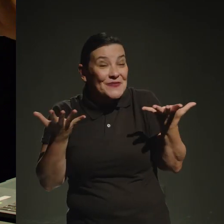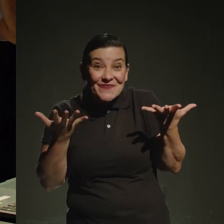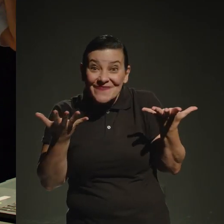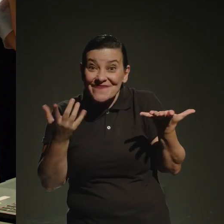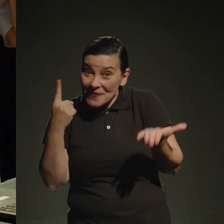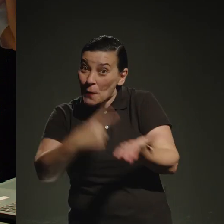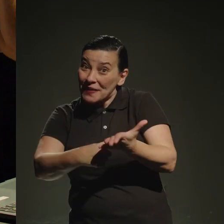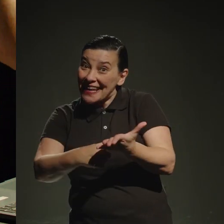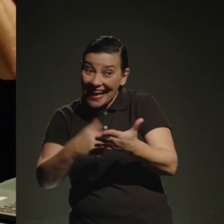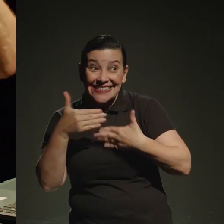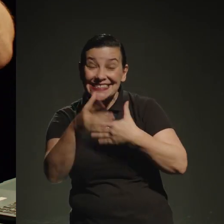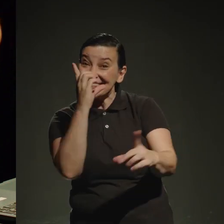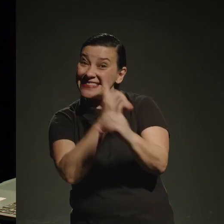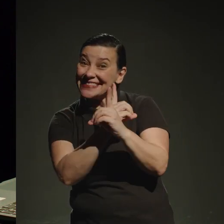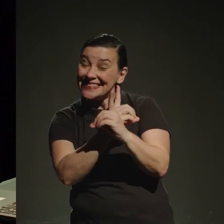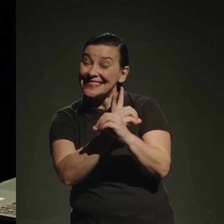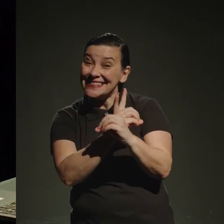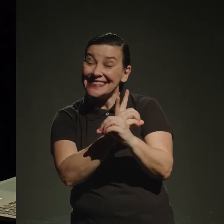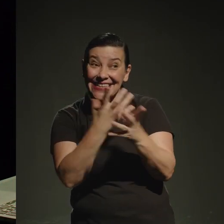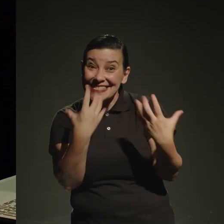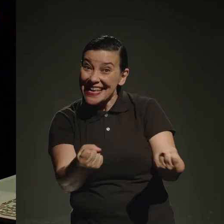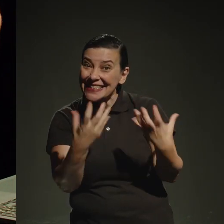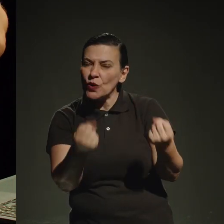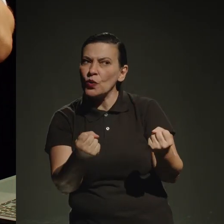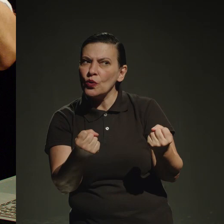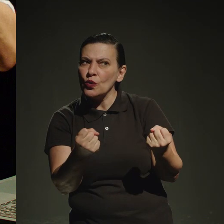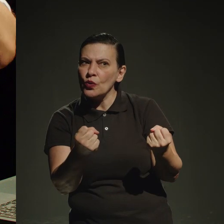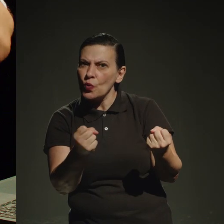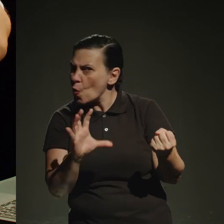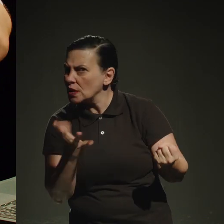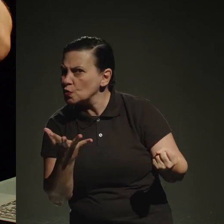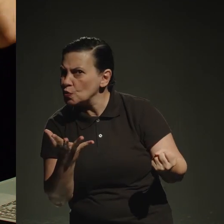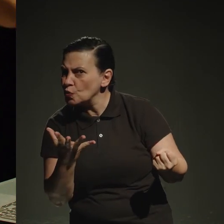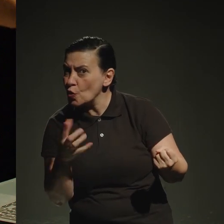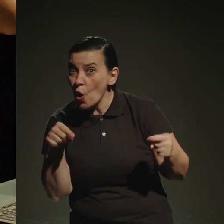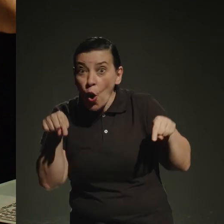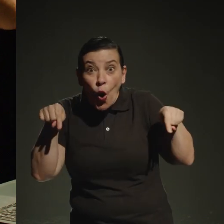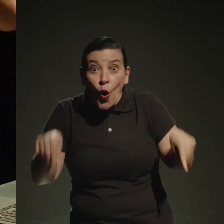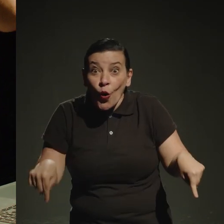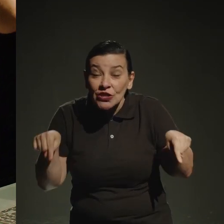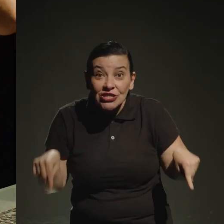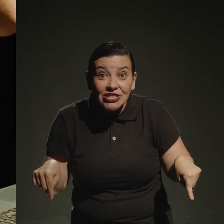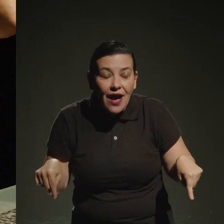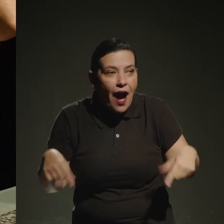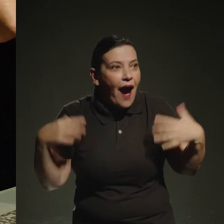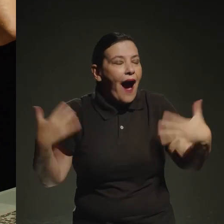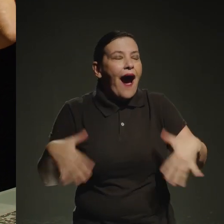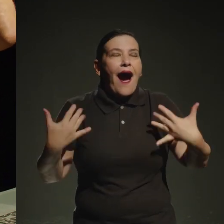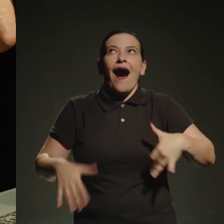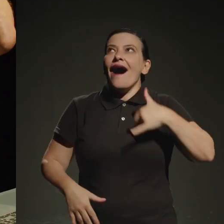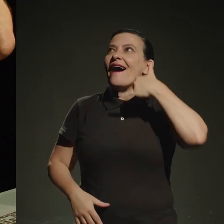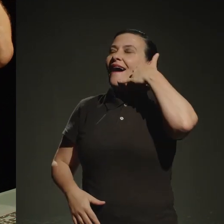Que bom, sim, vamos nos ver, claro, imagina, claro. Vamos nos ver, lógico. Quando?